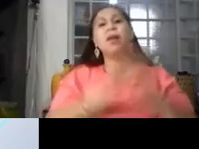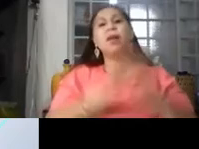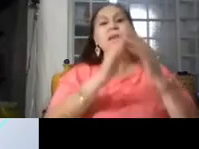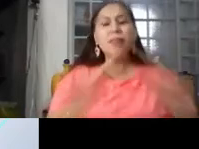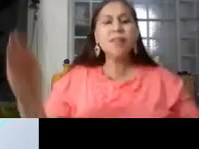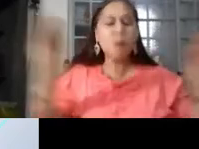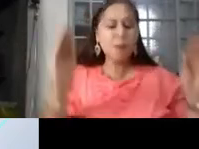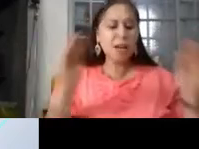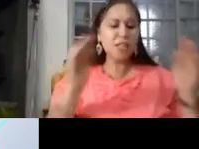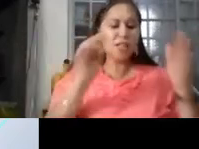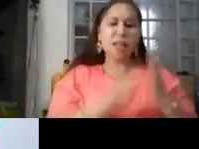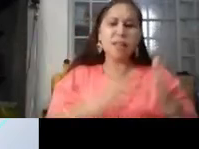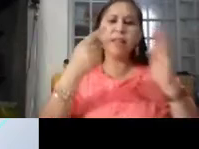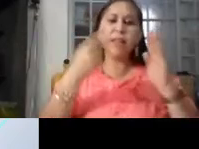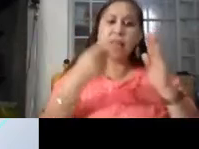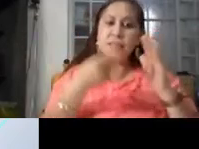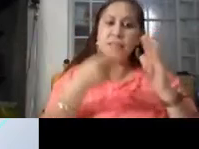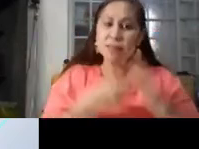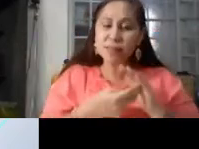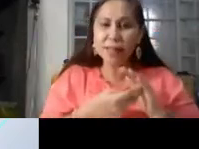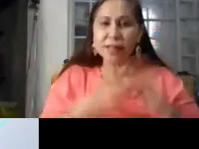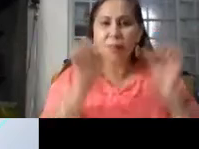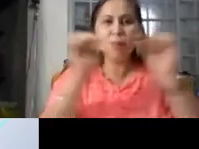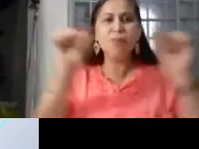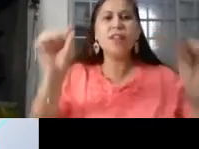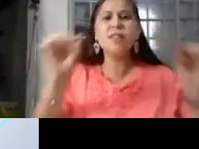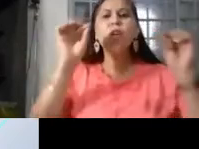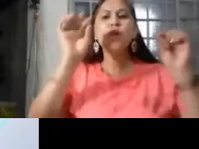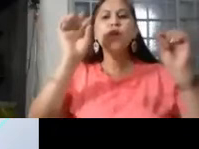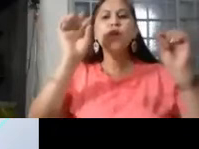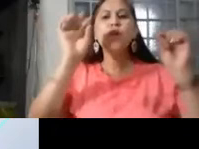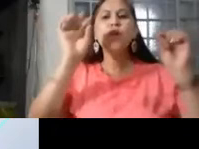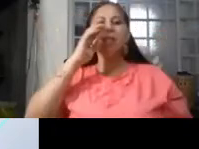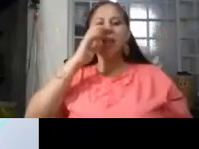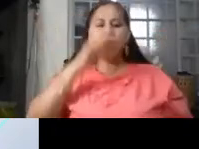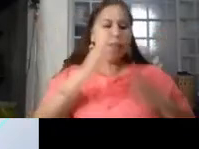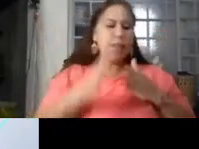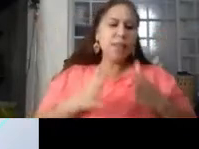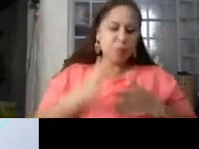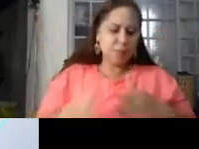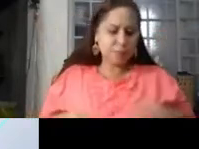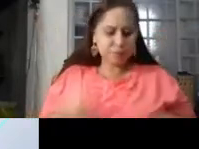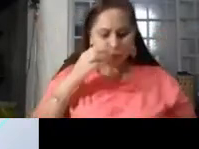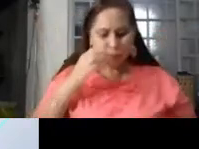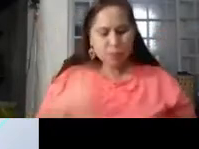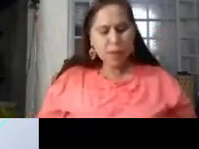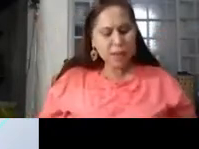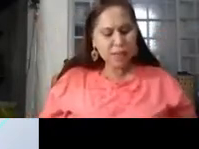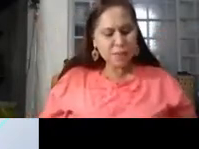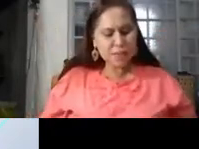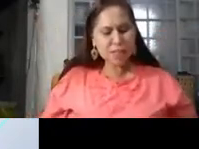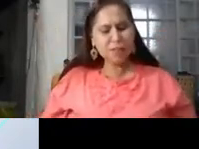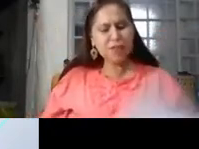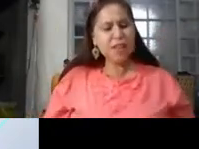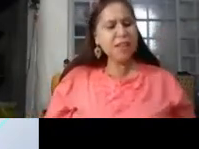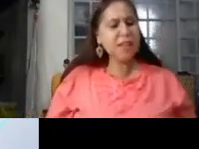É dessa forma que a gente analisa sintaticamente uma frase no português. E na Libras? Na Libras